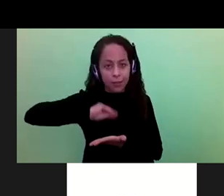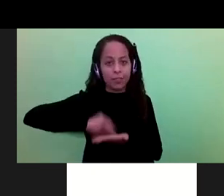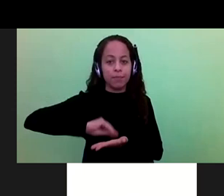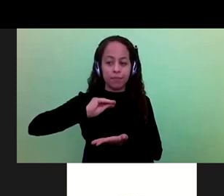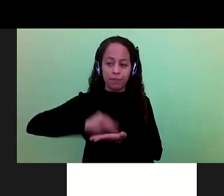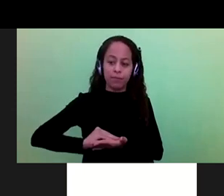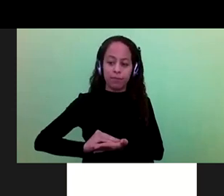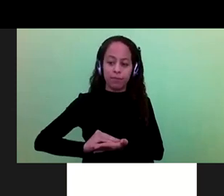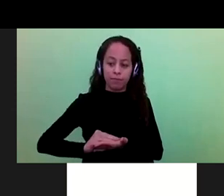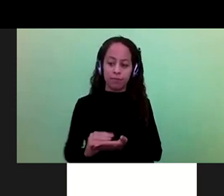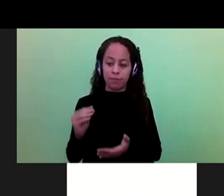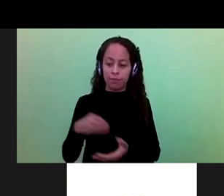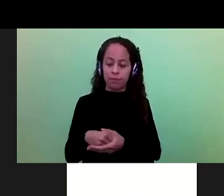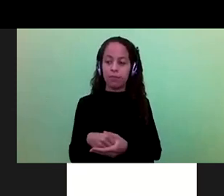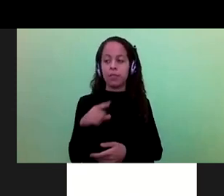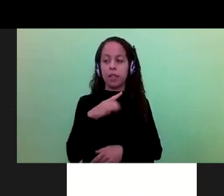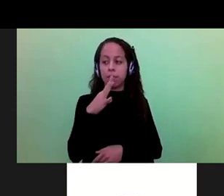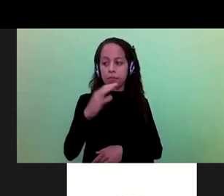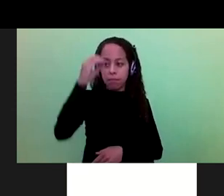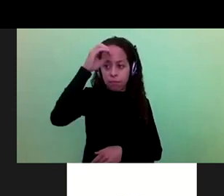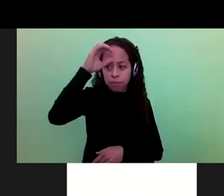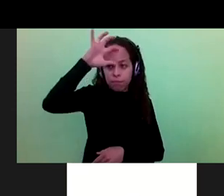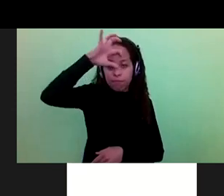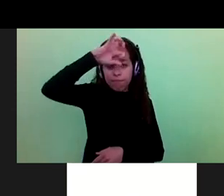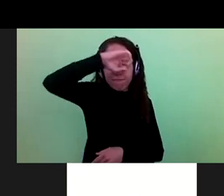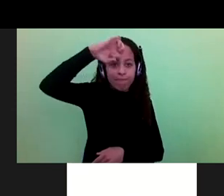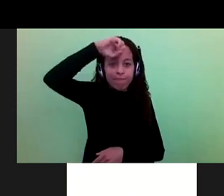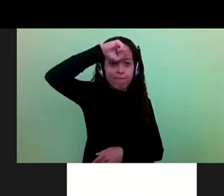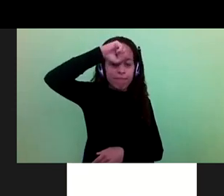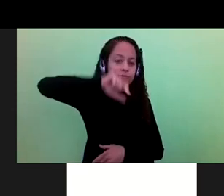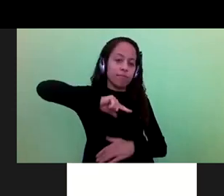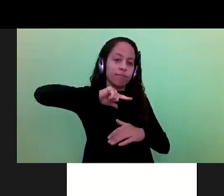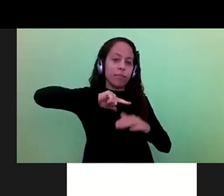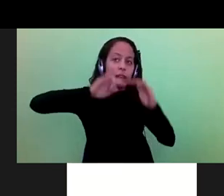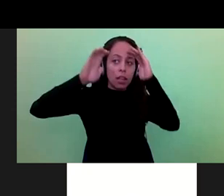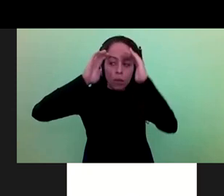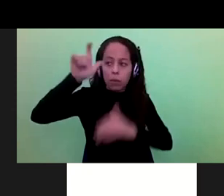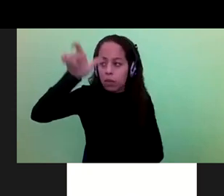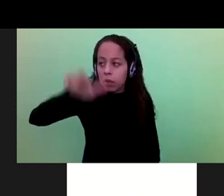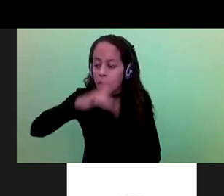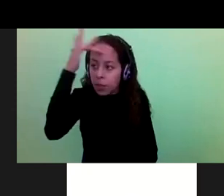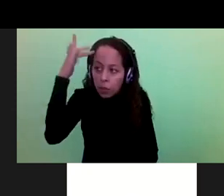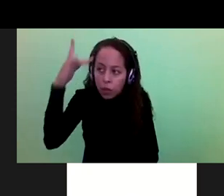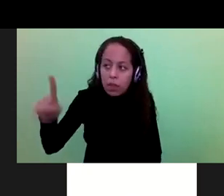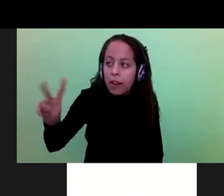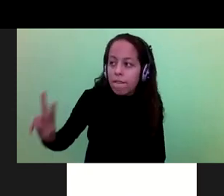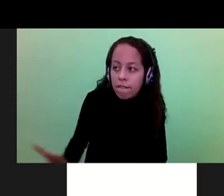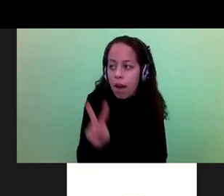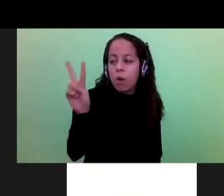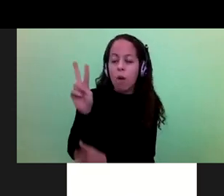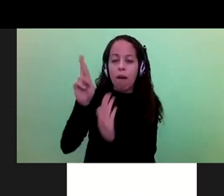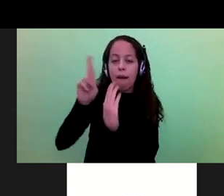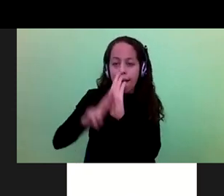essas compreensões, de respeito ao sujeito, aos valores, aos